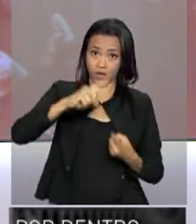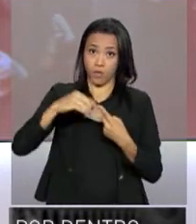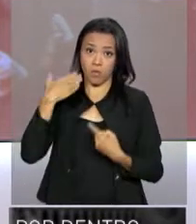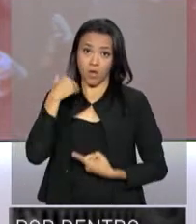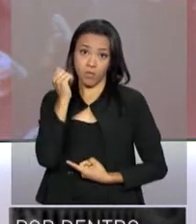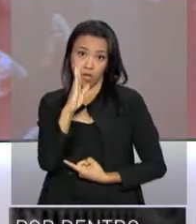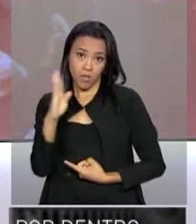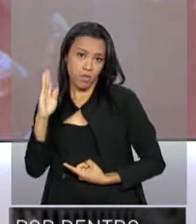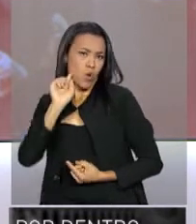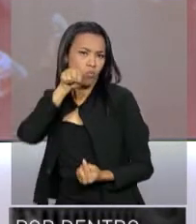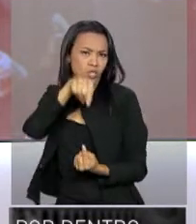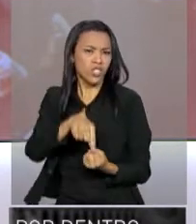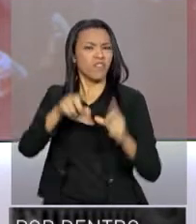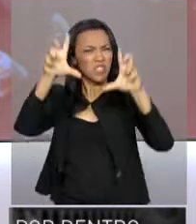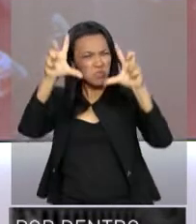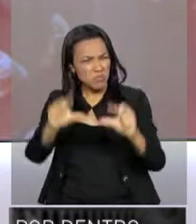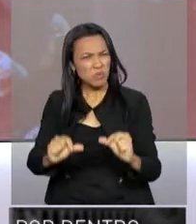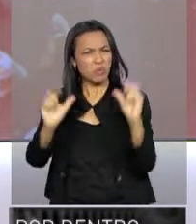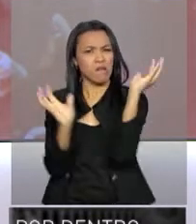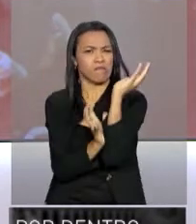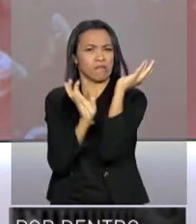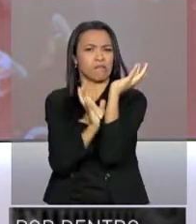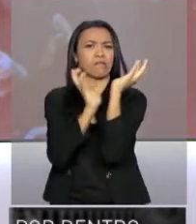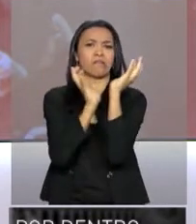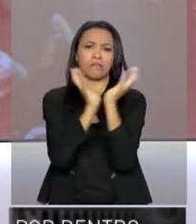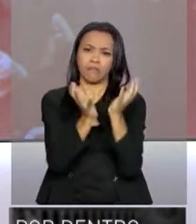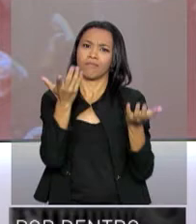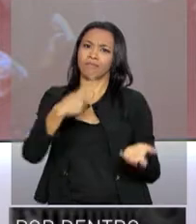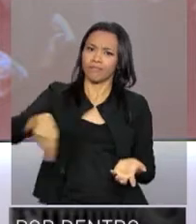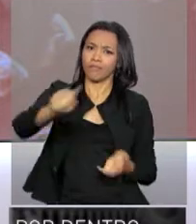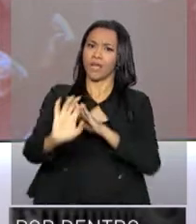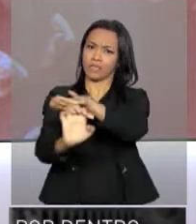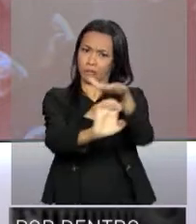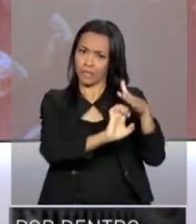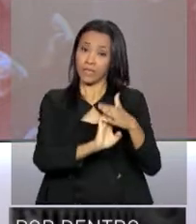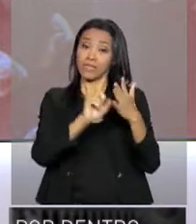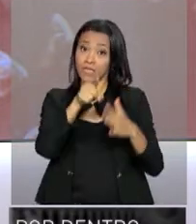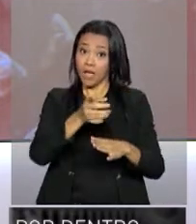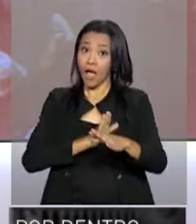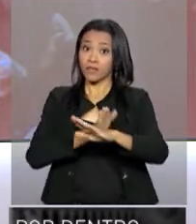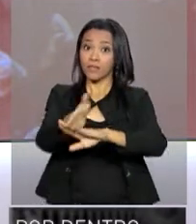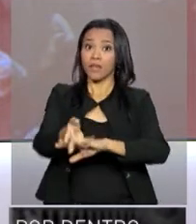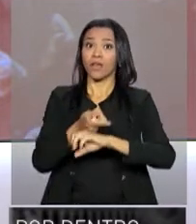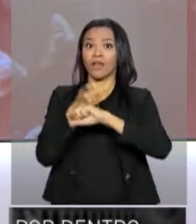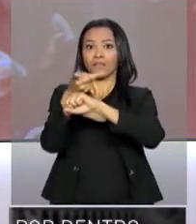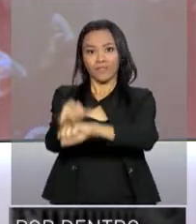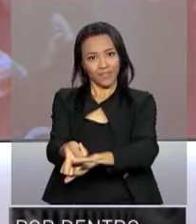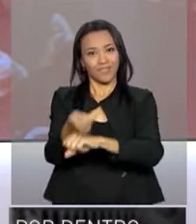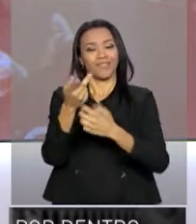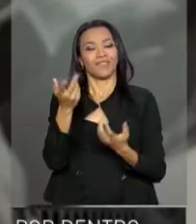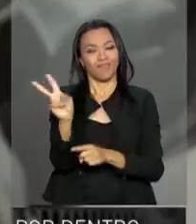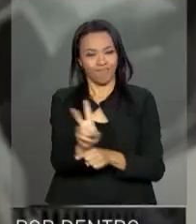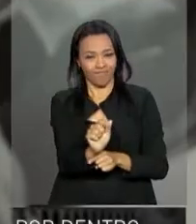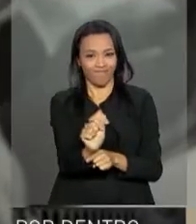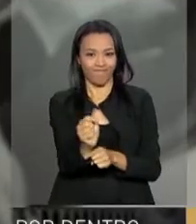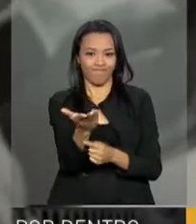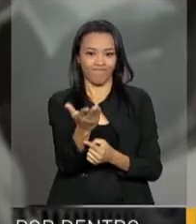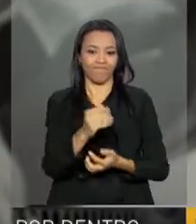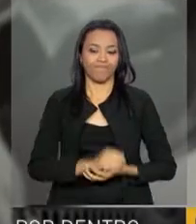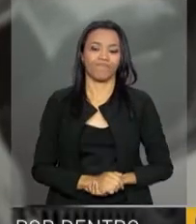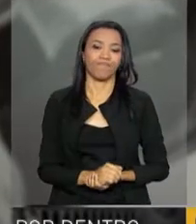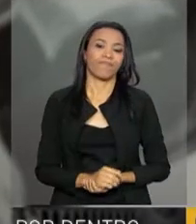pretende desburocratizar a gestão de micro e pequenas empresas e dar acesso ao crédito orientado. É